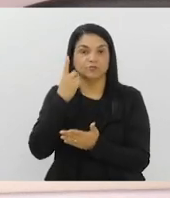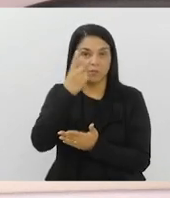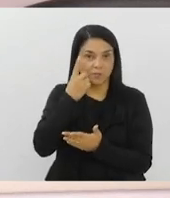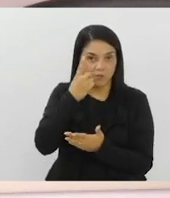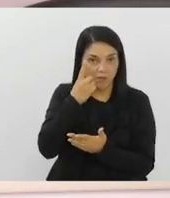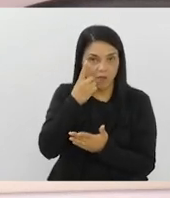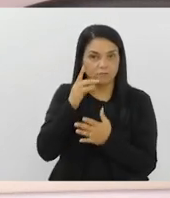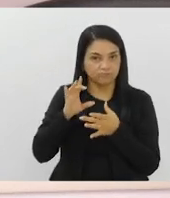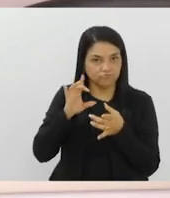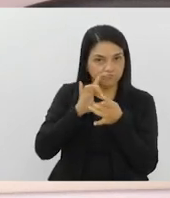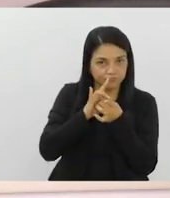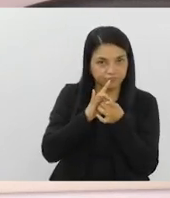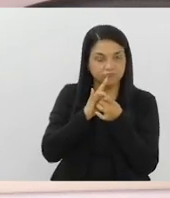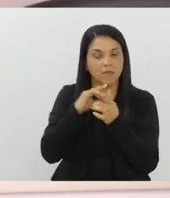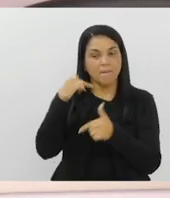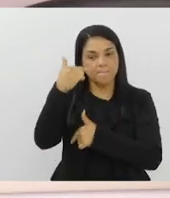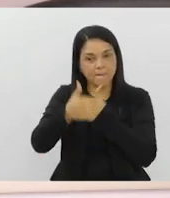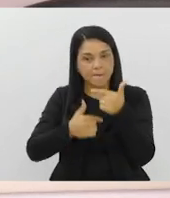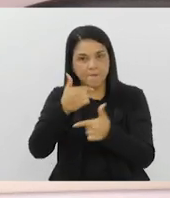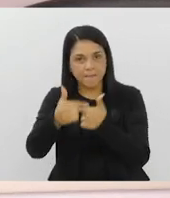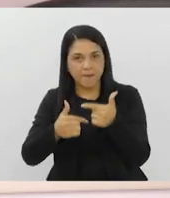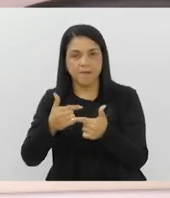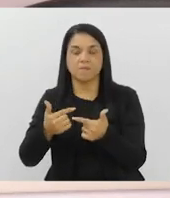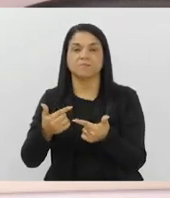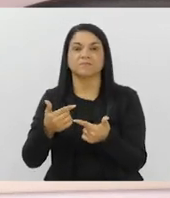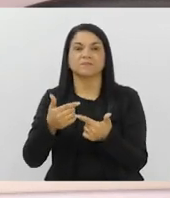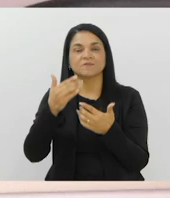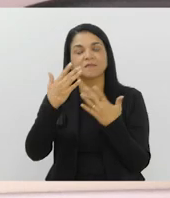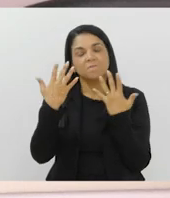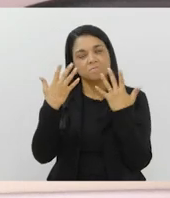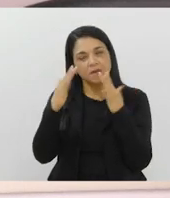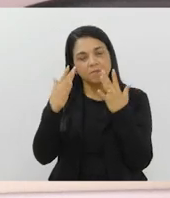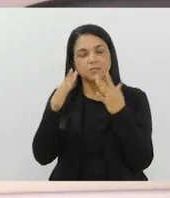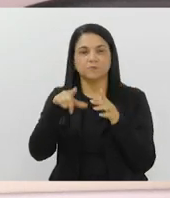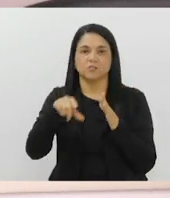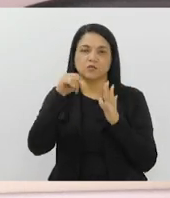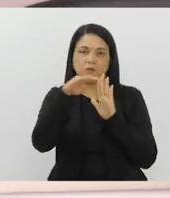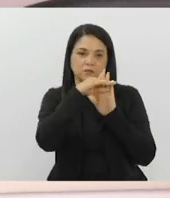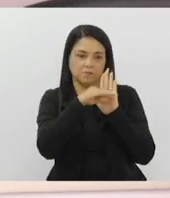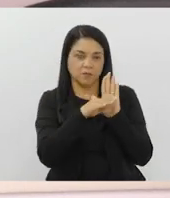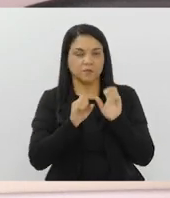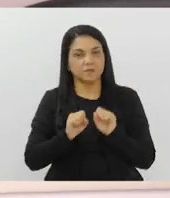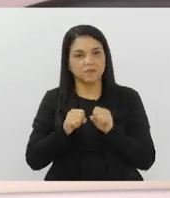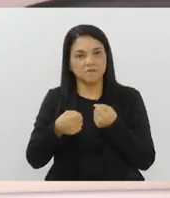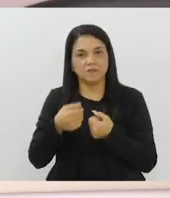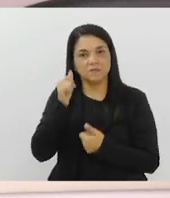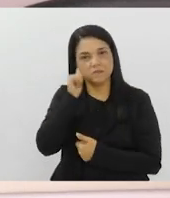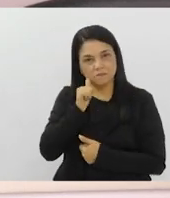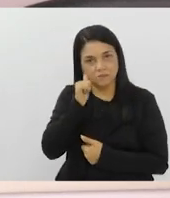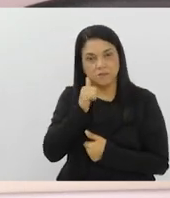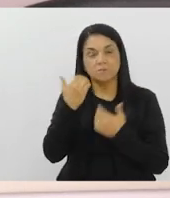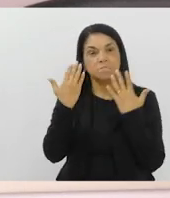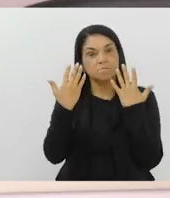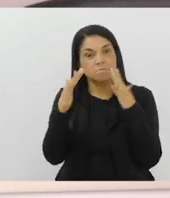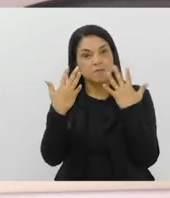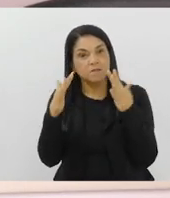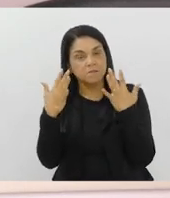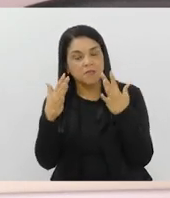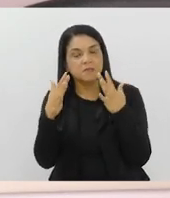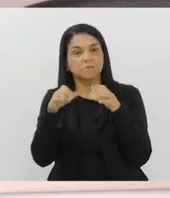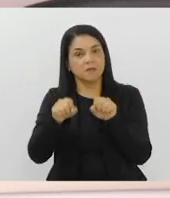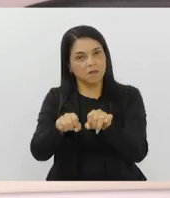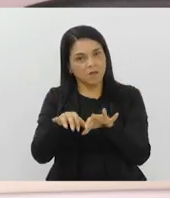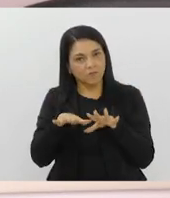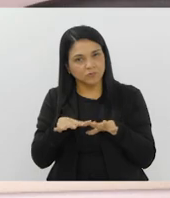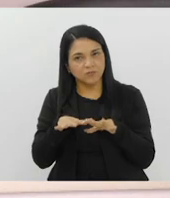consegue avançar de mãos dadas. Então, mais uma vez, parabéns pela escolha da pauta, pela defesa das mulheres, e parabéns por essa audiência,